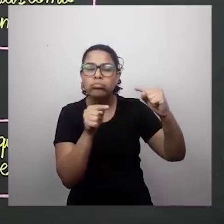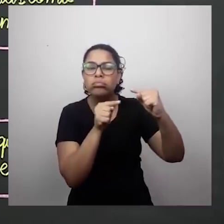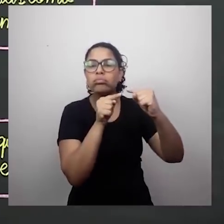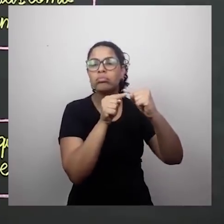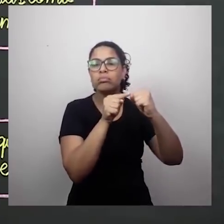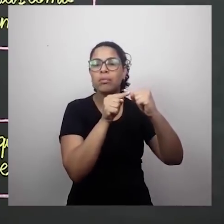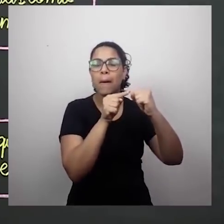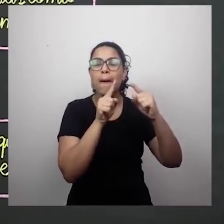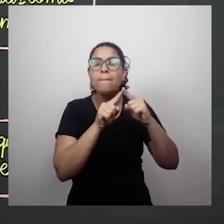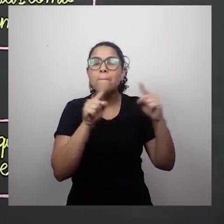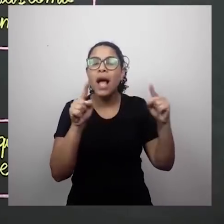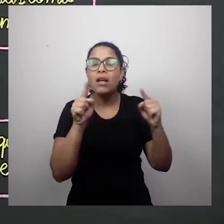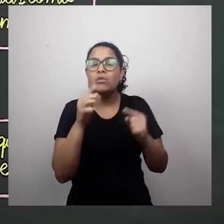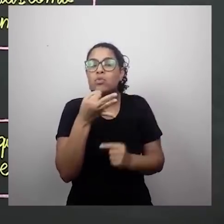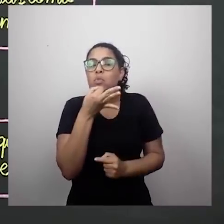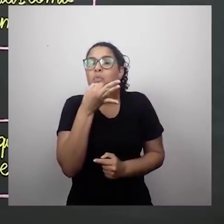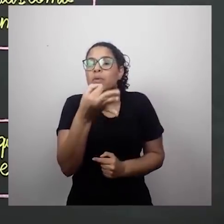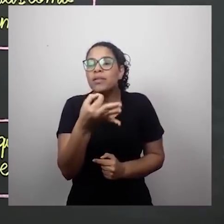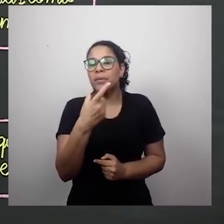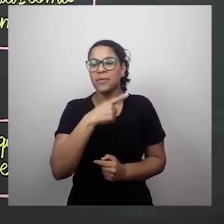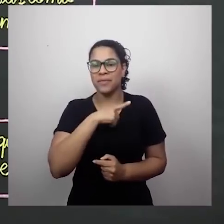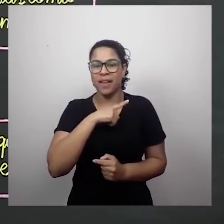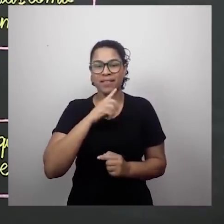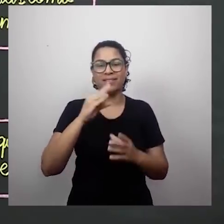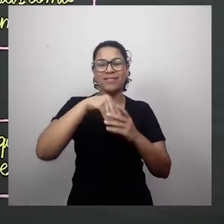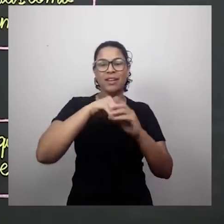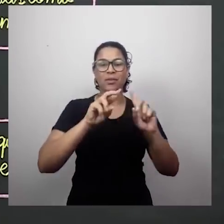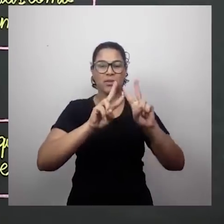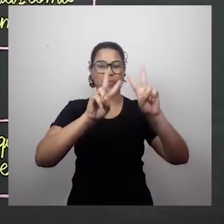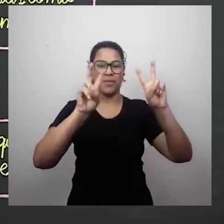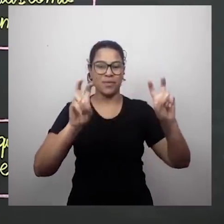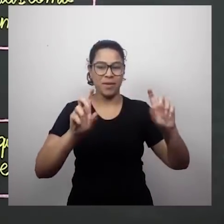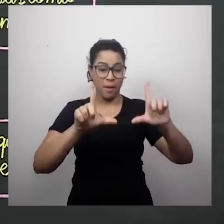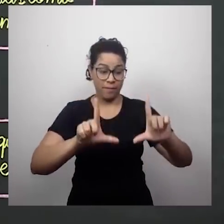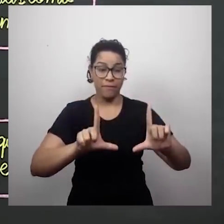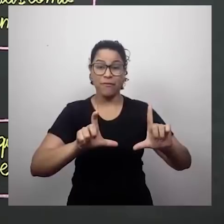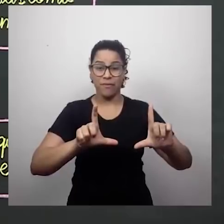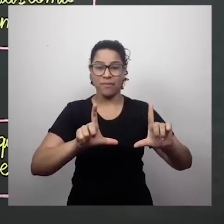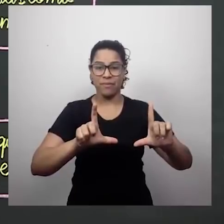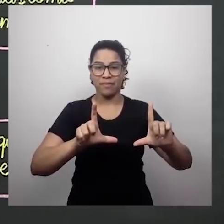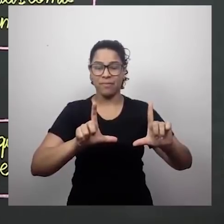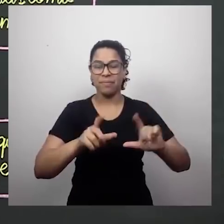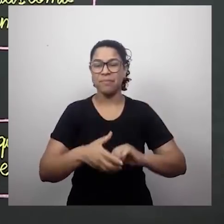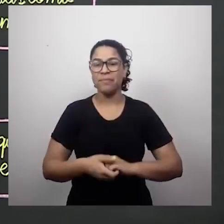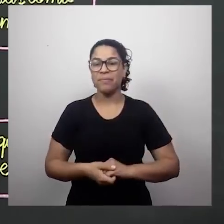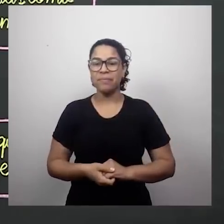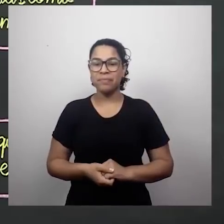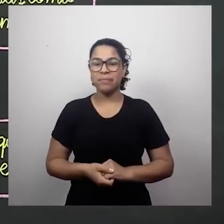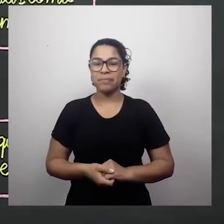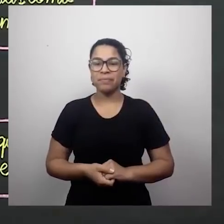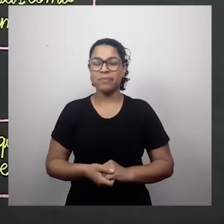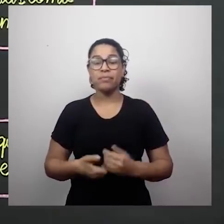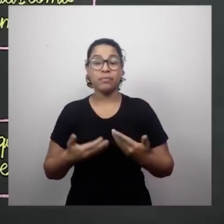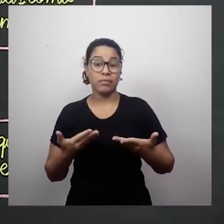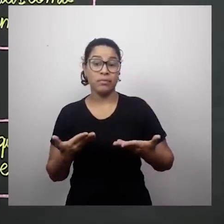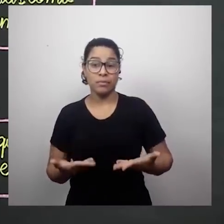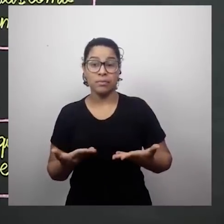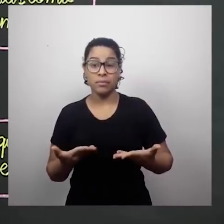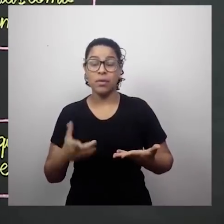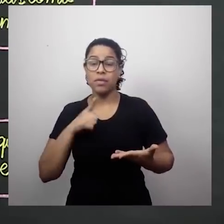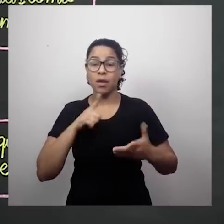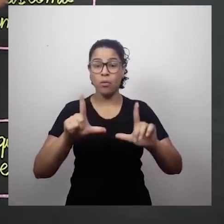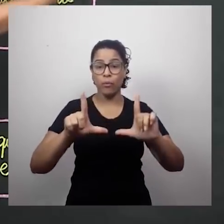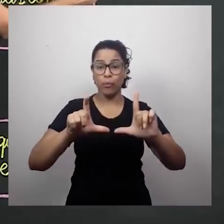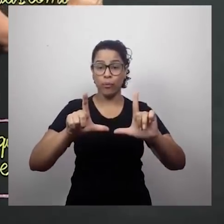de vista, a sua opinião, a sua análise. Um título diz muito sobre a interpretação que a pessoa fez sobre aquele fato. Então, você tem